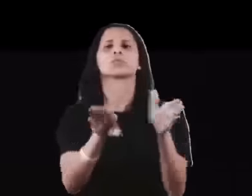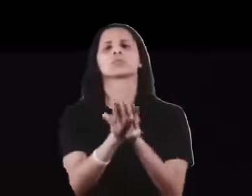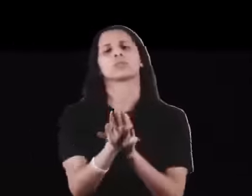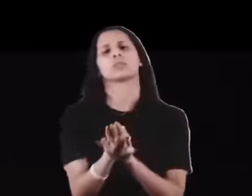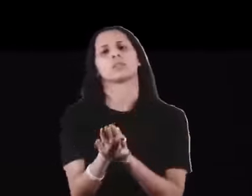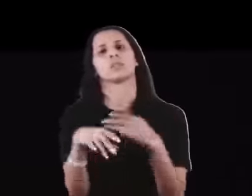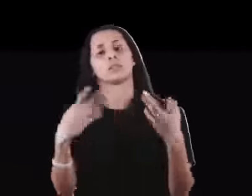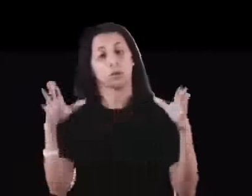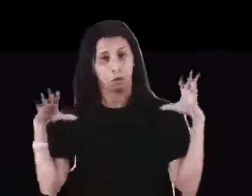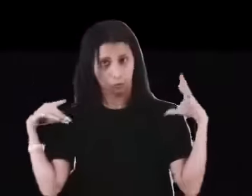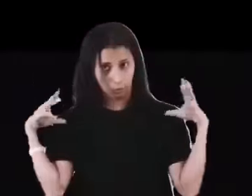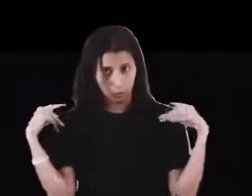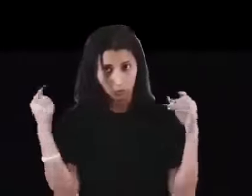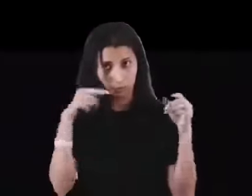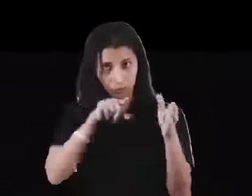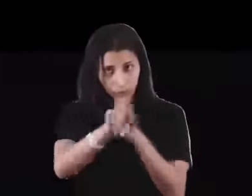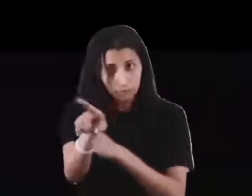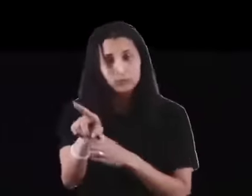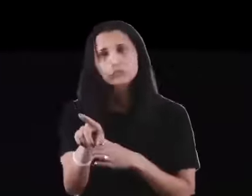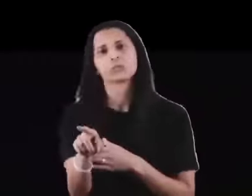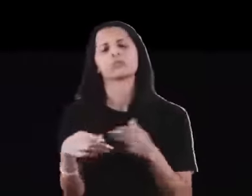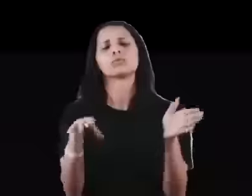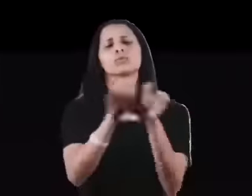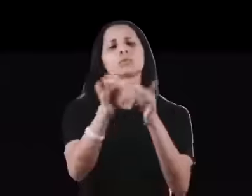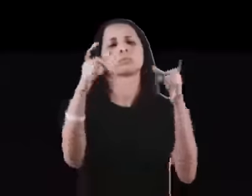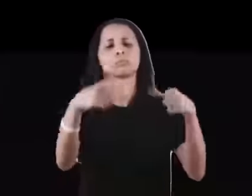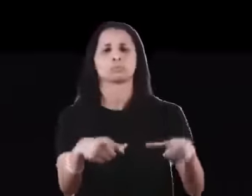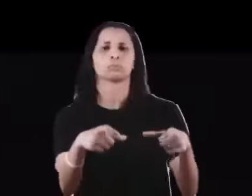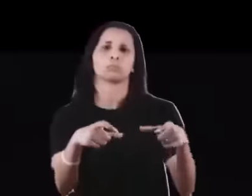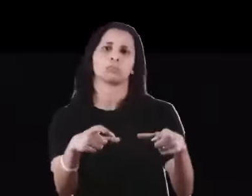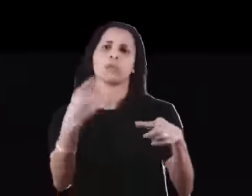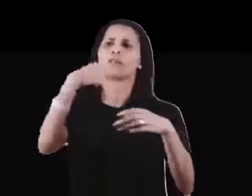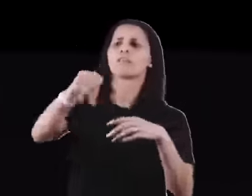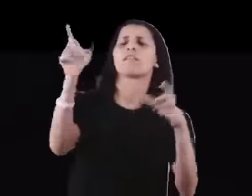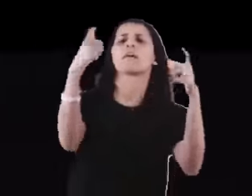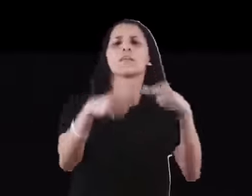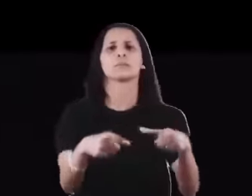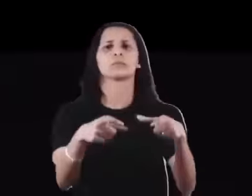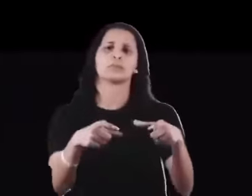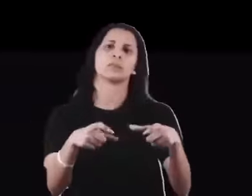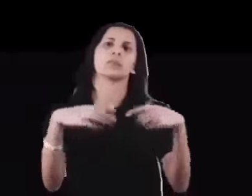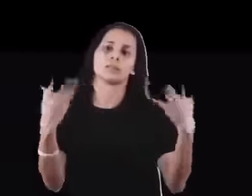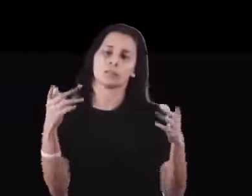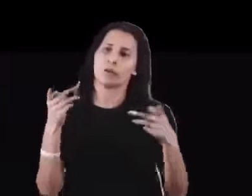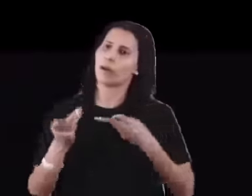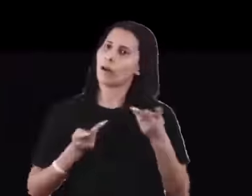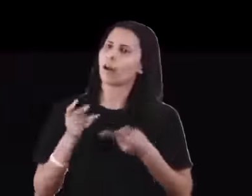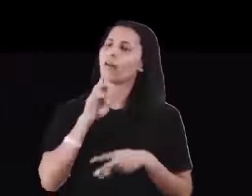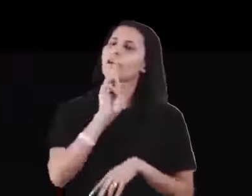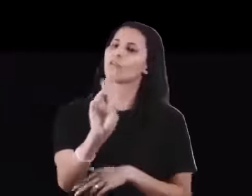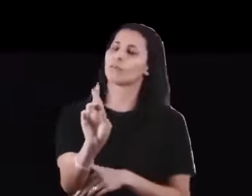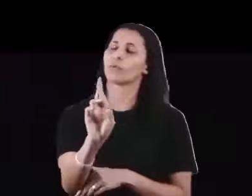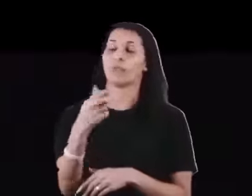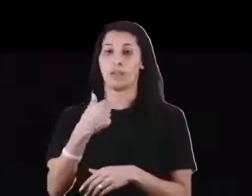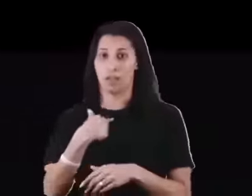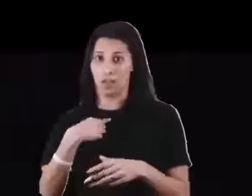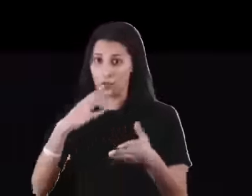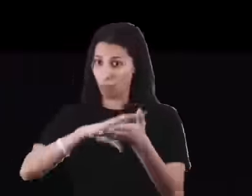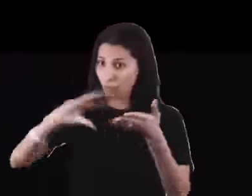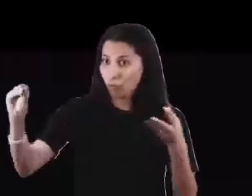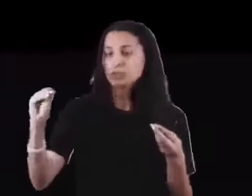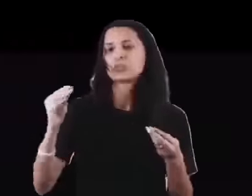HD onde você vem e Para onde você vai e aí o que é que H responde H respondi que estava